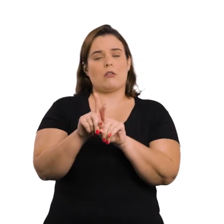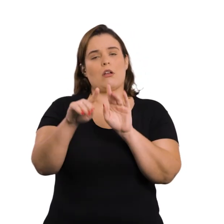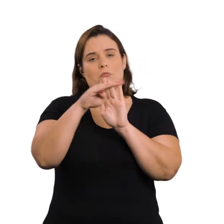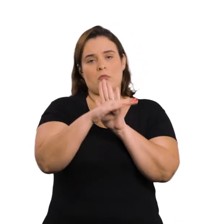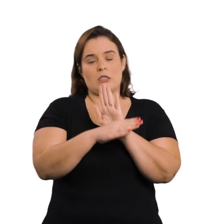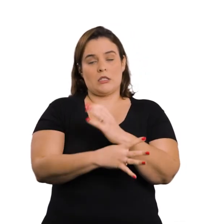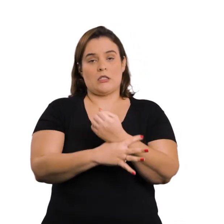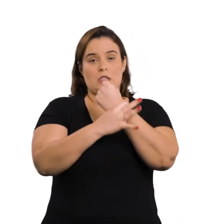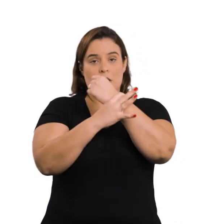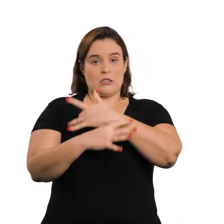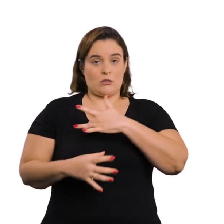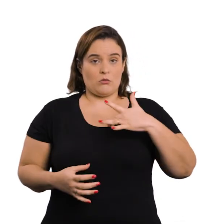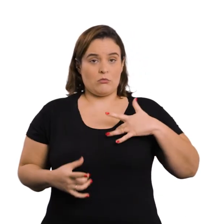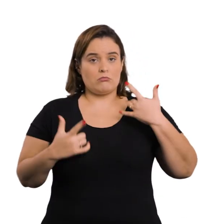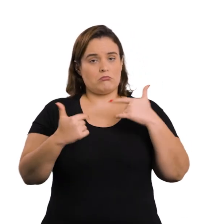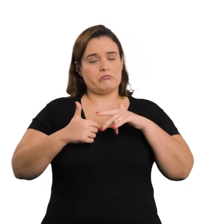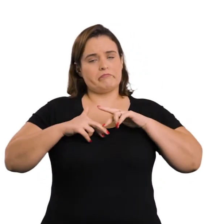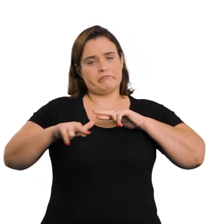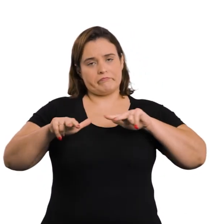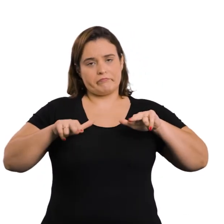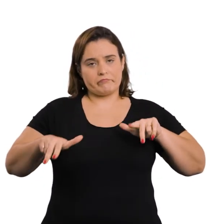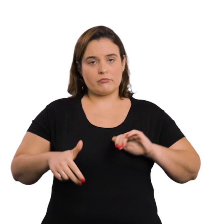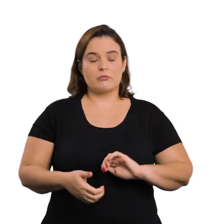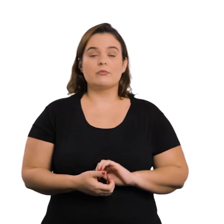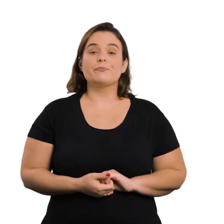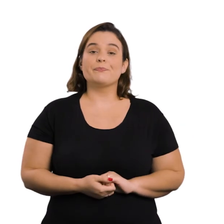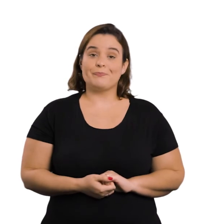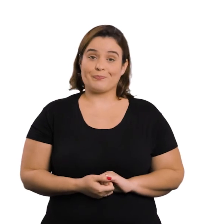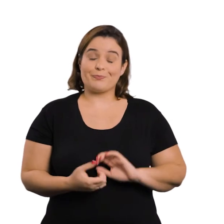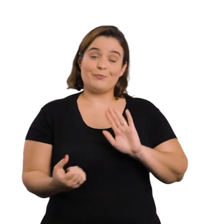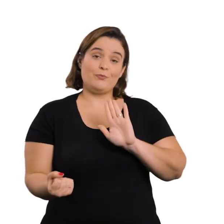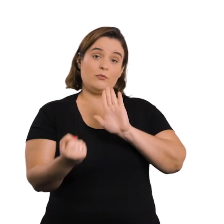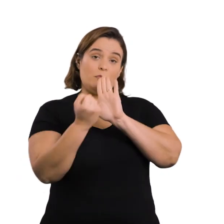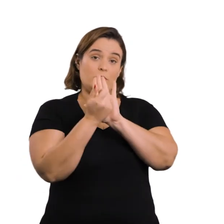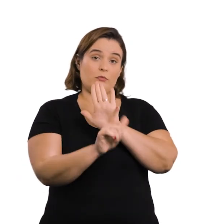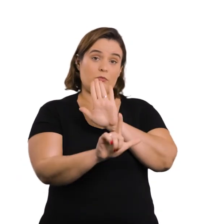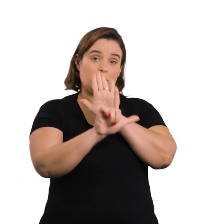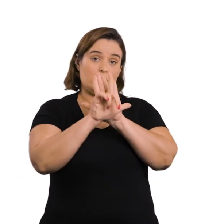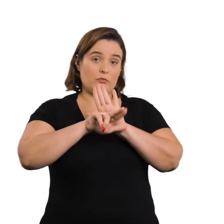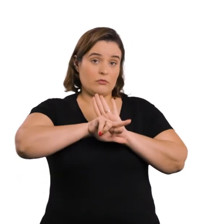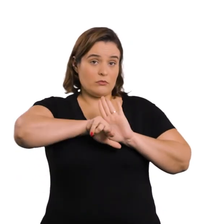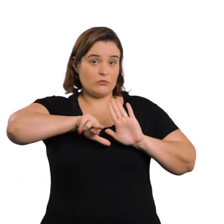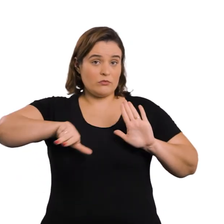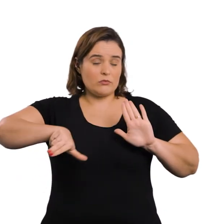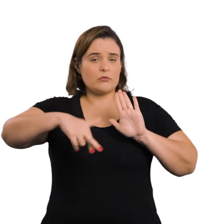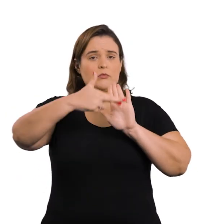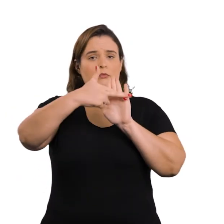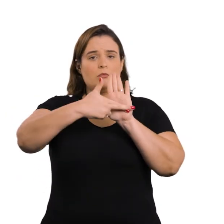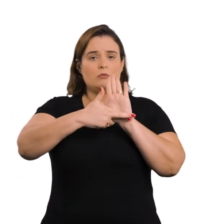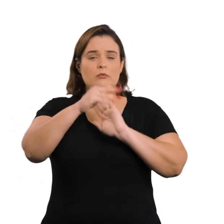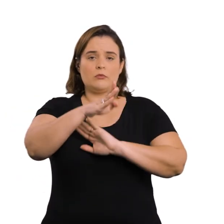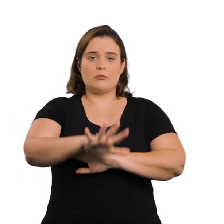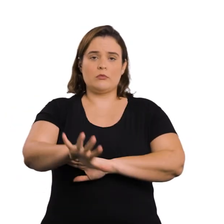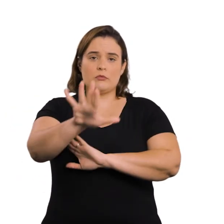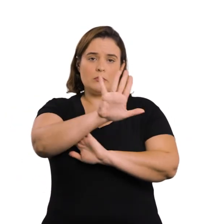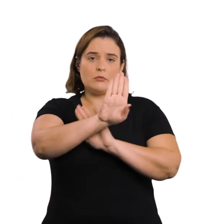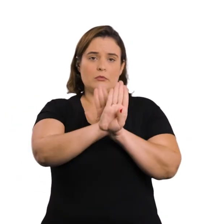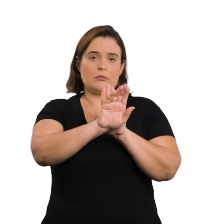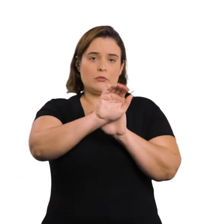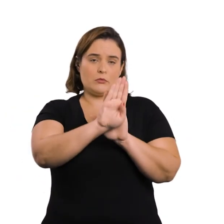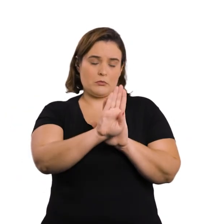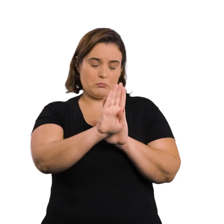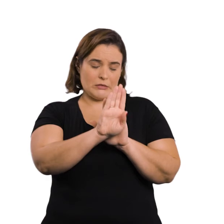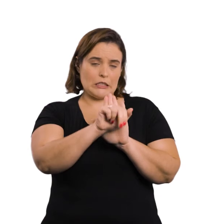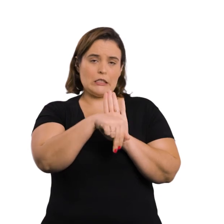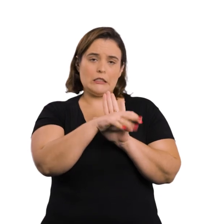de segurança e saúde do trabalho, entre outros. Uma série de marcos legais e normas brasileiras definidas